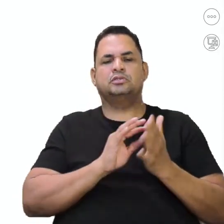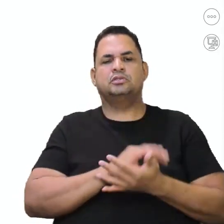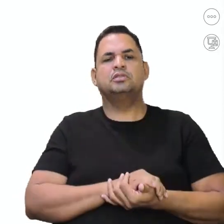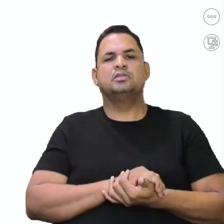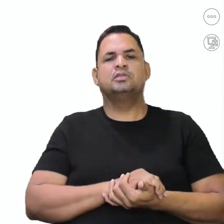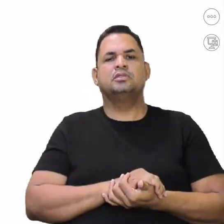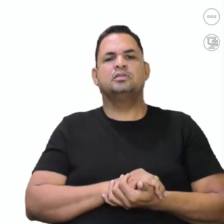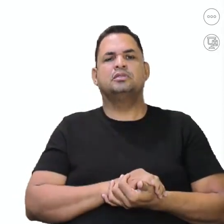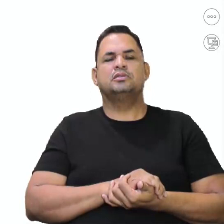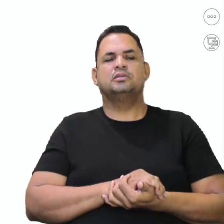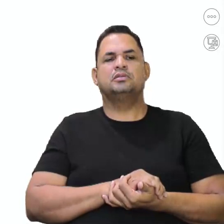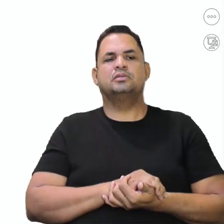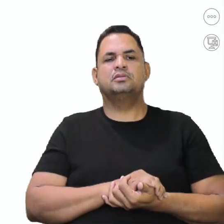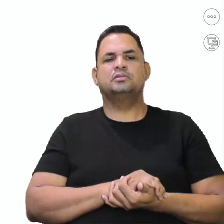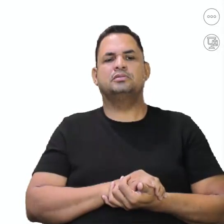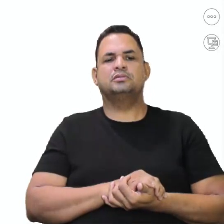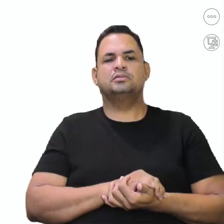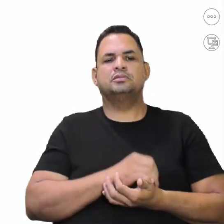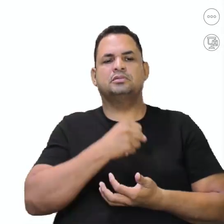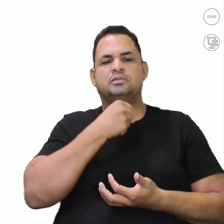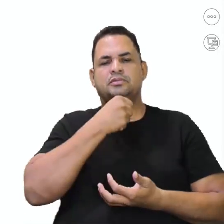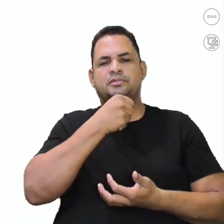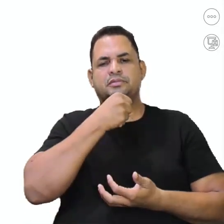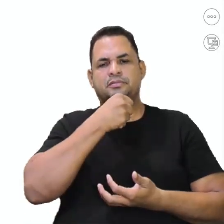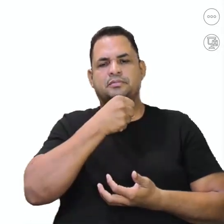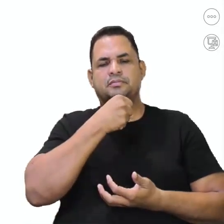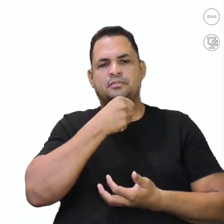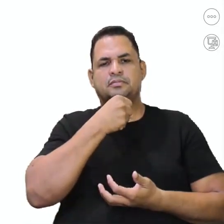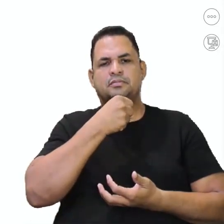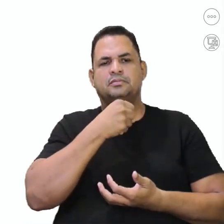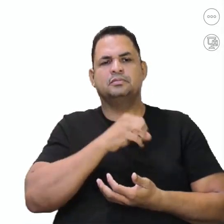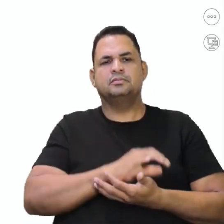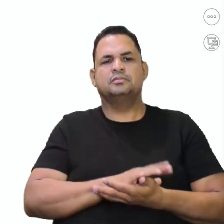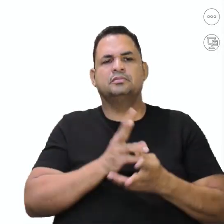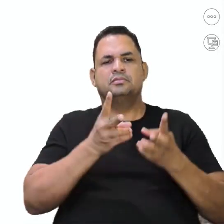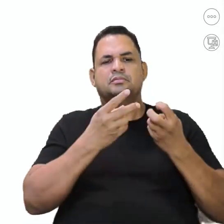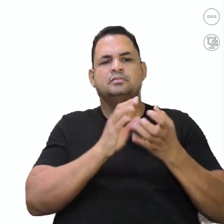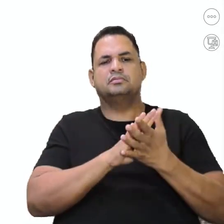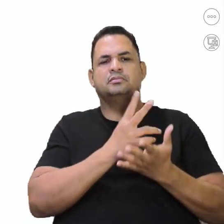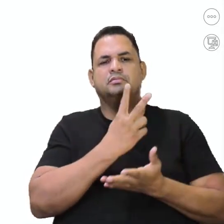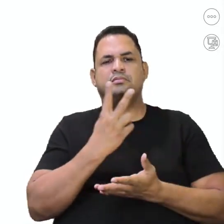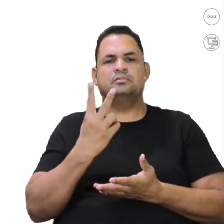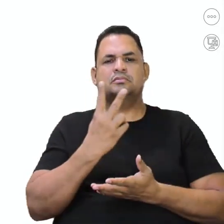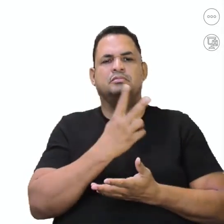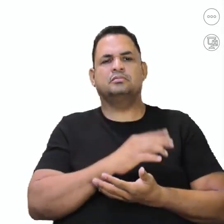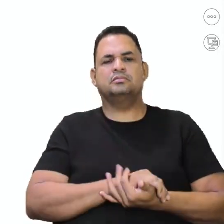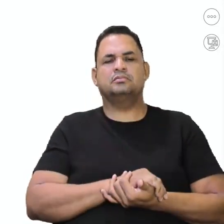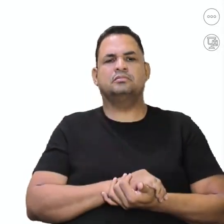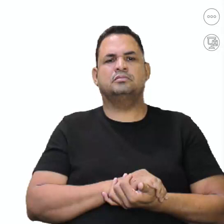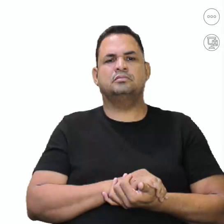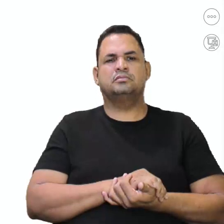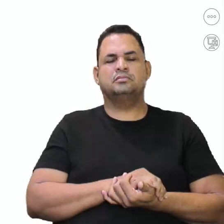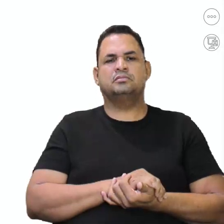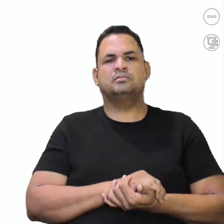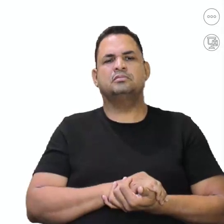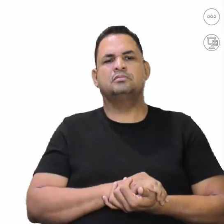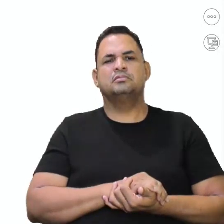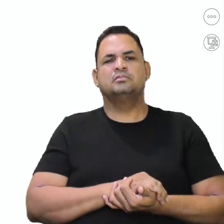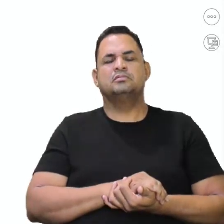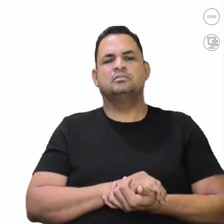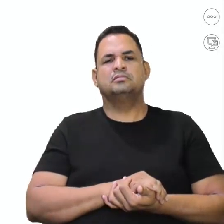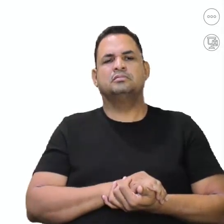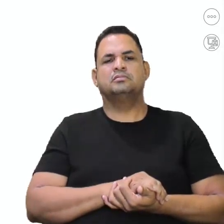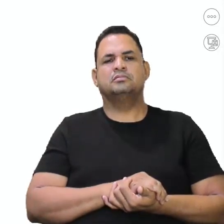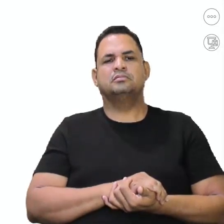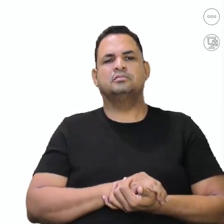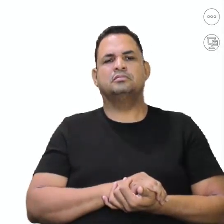aí, interview, que é uma entrevista. Perceba que eu tenho duas formas de falar essa palavra, inclusive, gente, olha aí, ó.